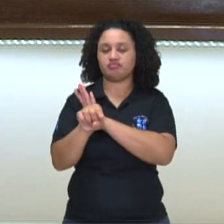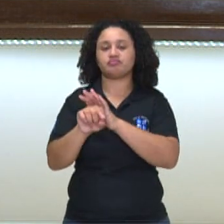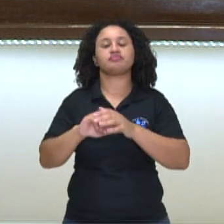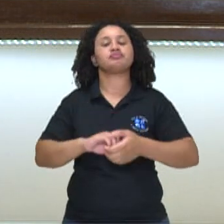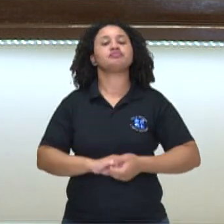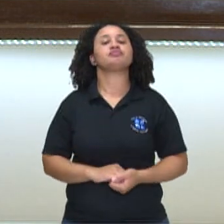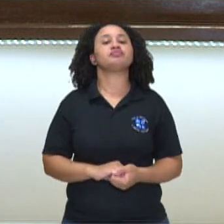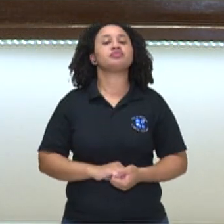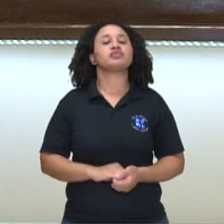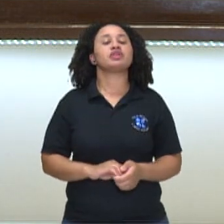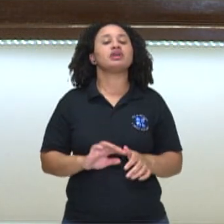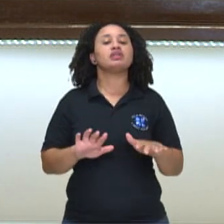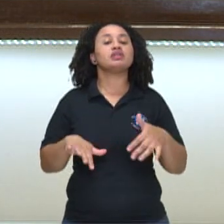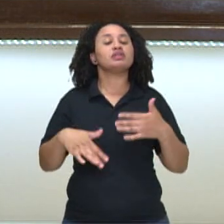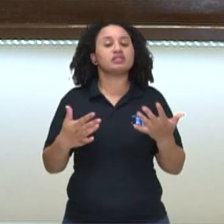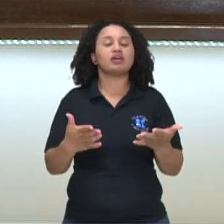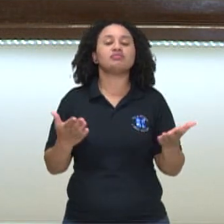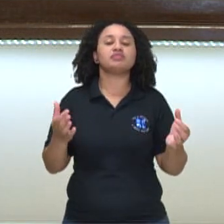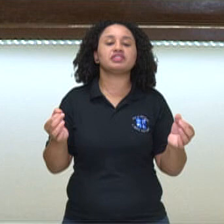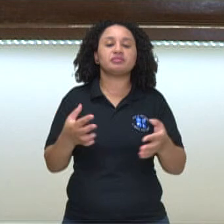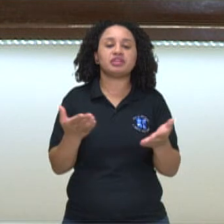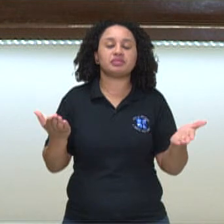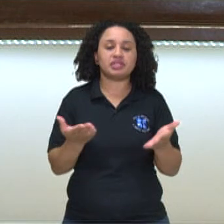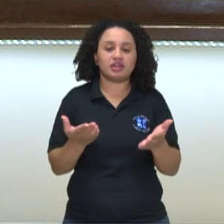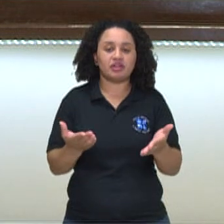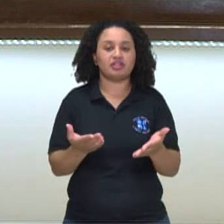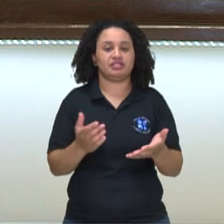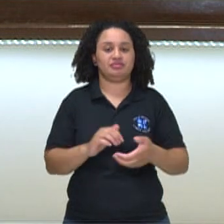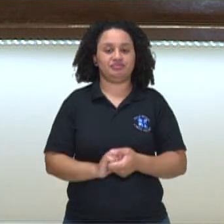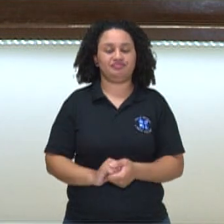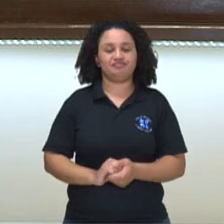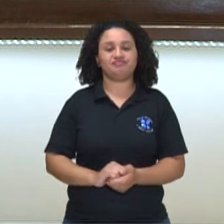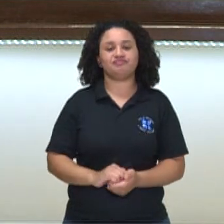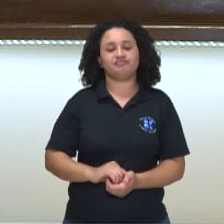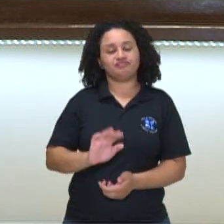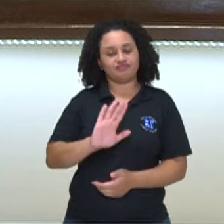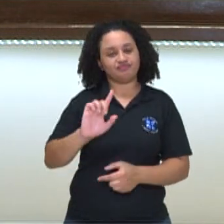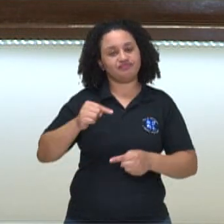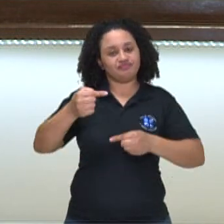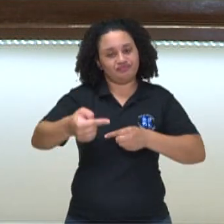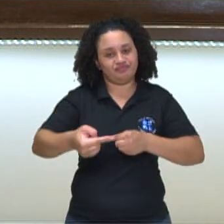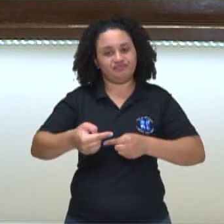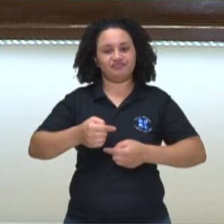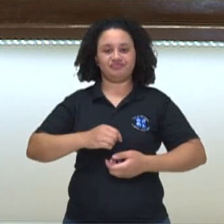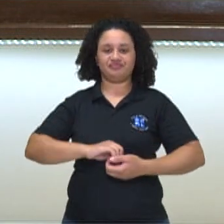ok? Então, ficamos por aqui. See ya e até breve.